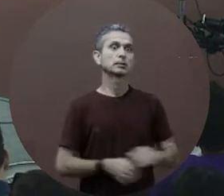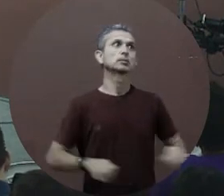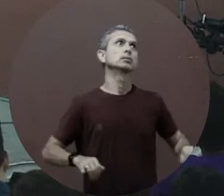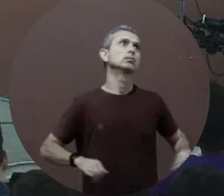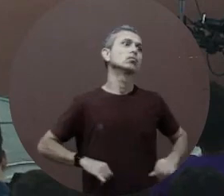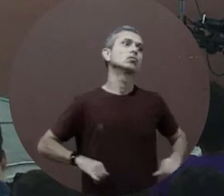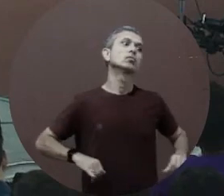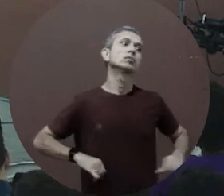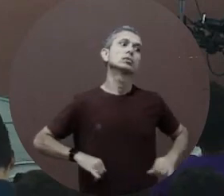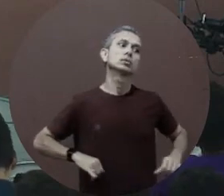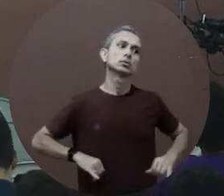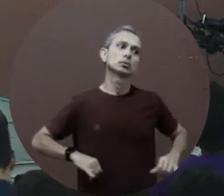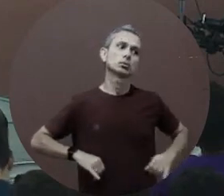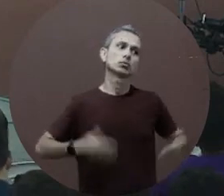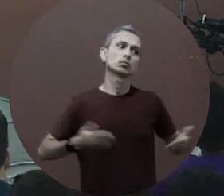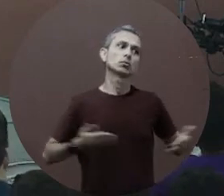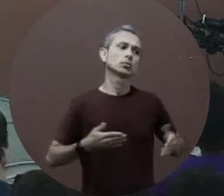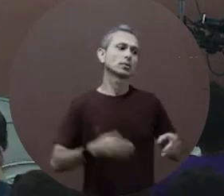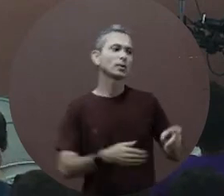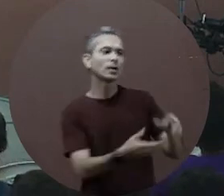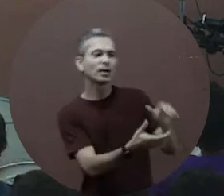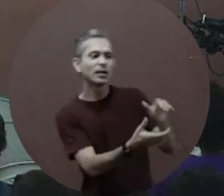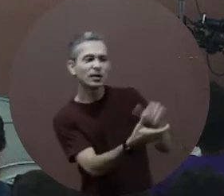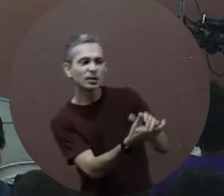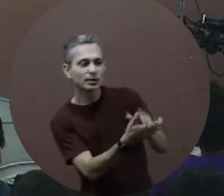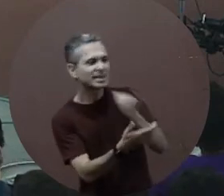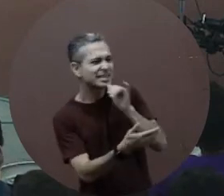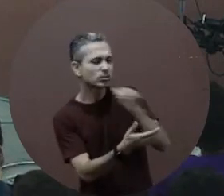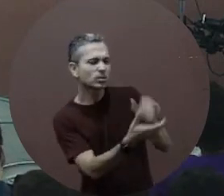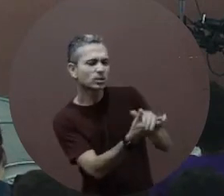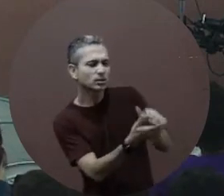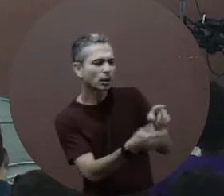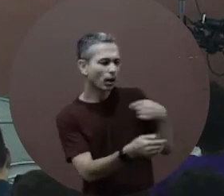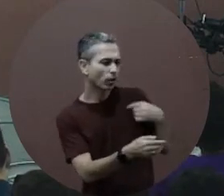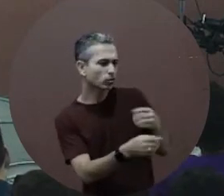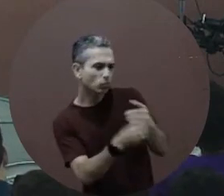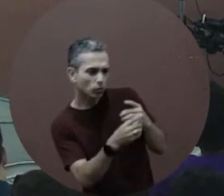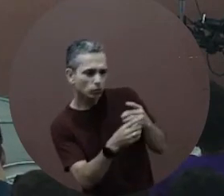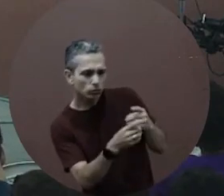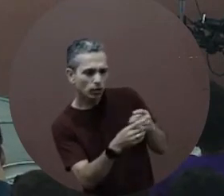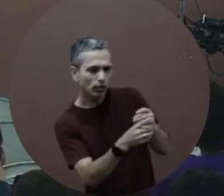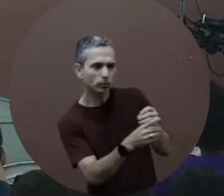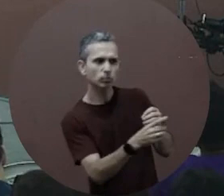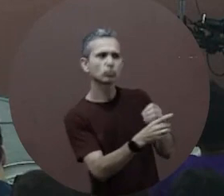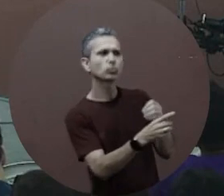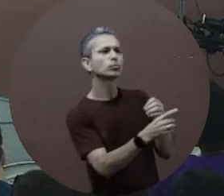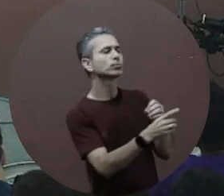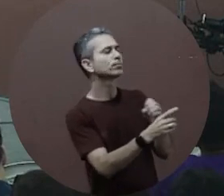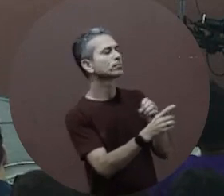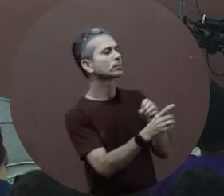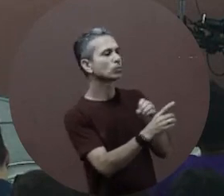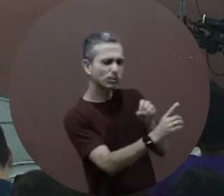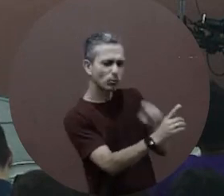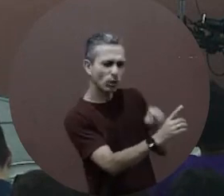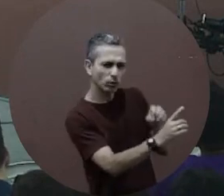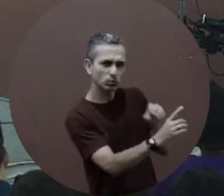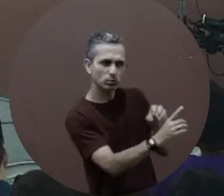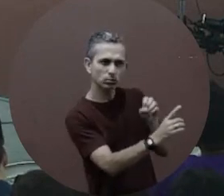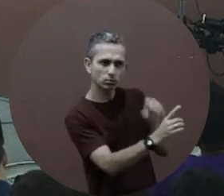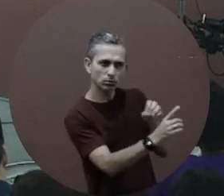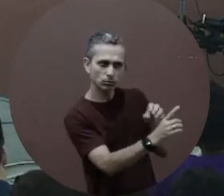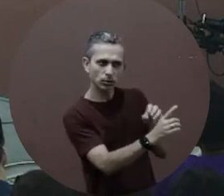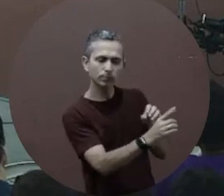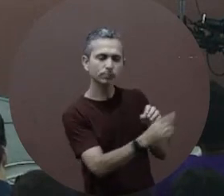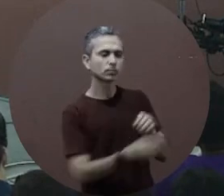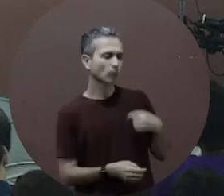queria que aquele casal lá, que eu fiz o discipulado deles, estou apontando para lá, mas não tem ninguém ali não, viu gente? Eu fiz